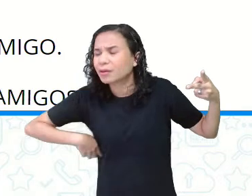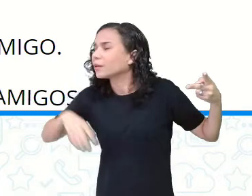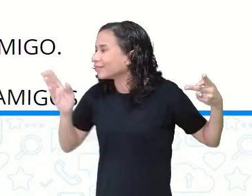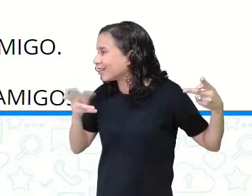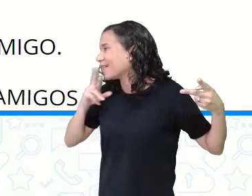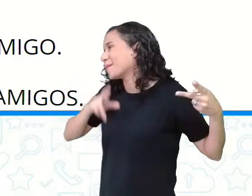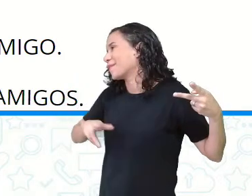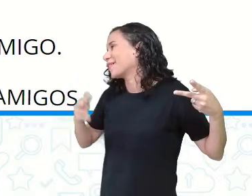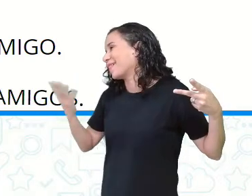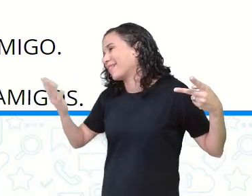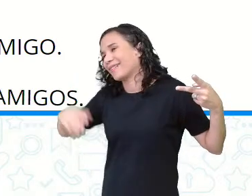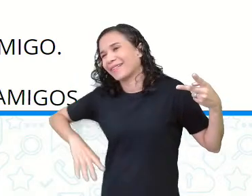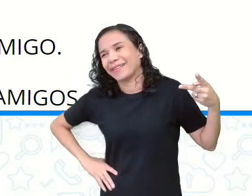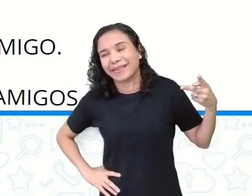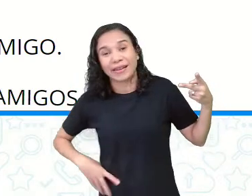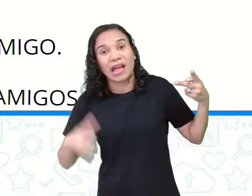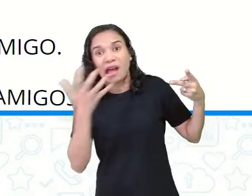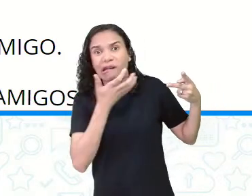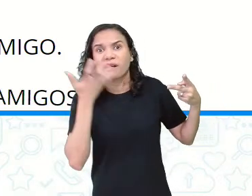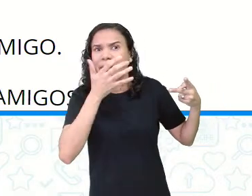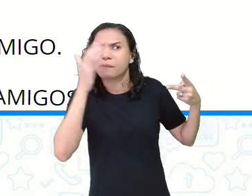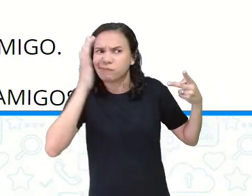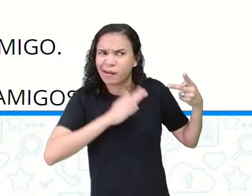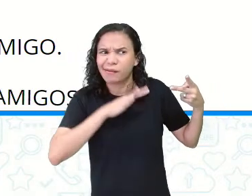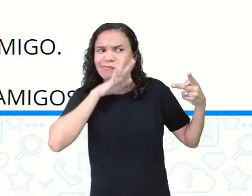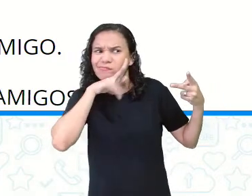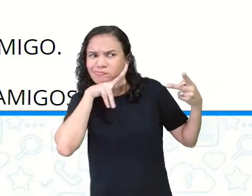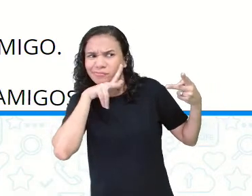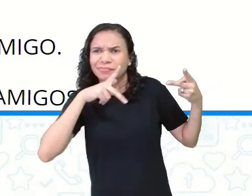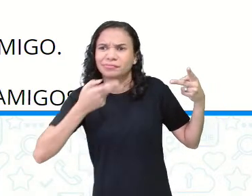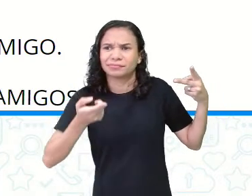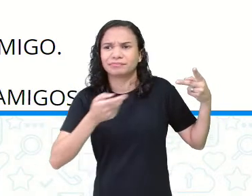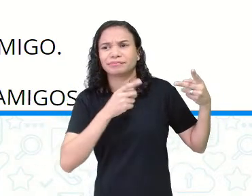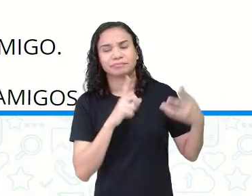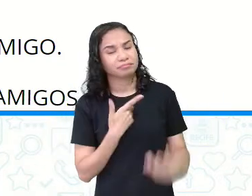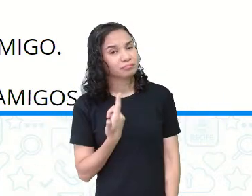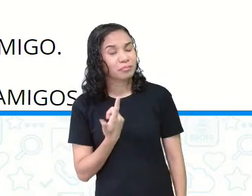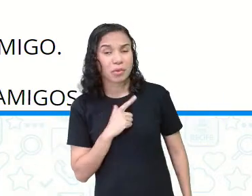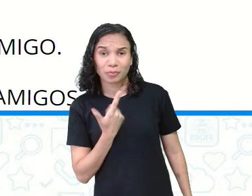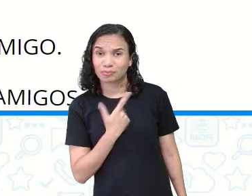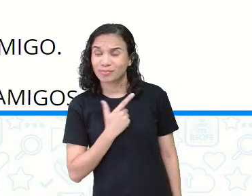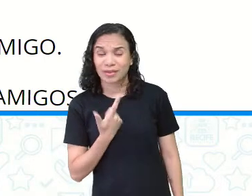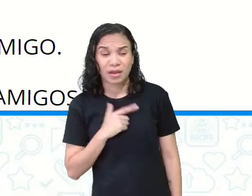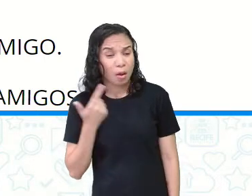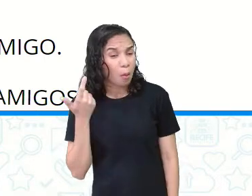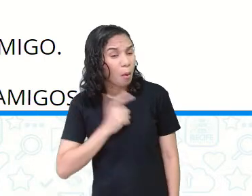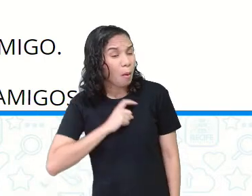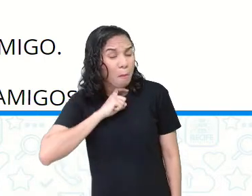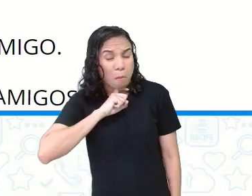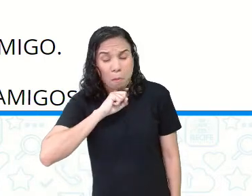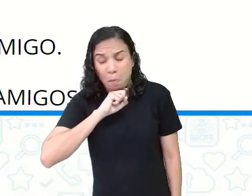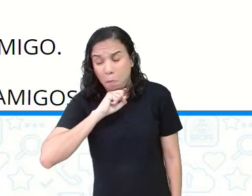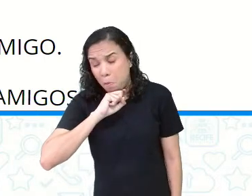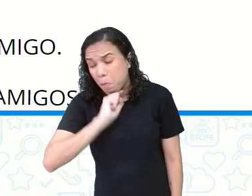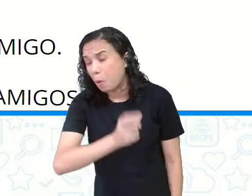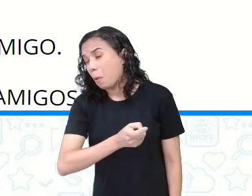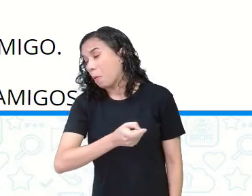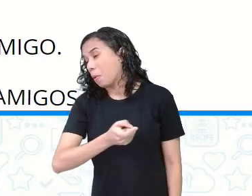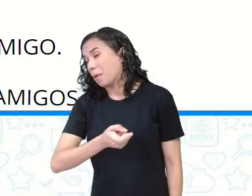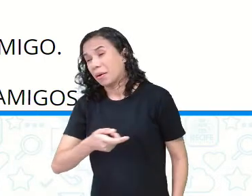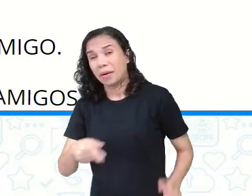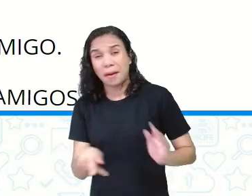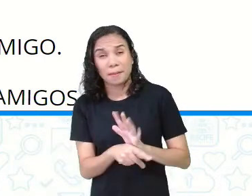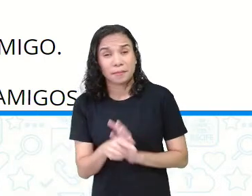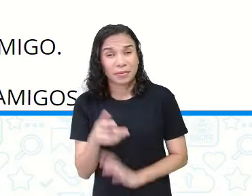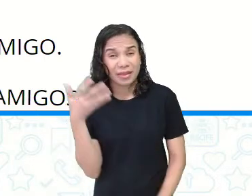até marquei aí. A Magali canta mal, gente. Eles não estão aguentando, não tem nenhum